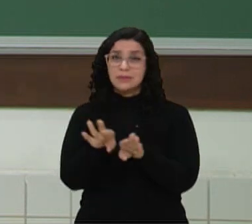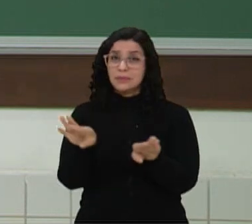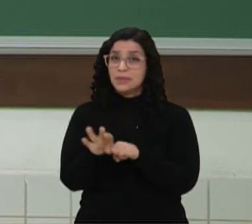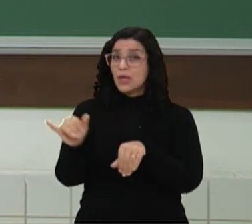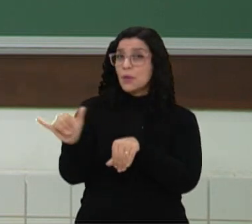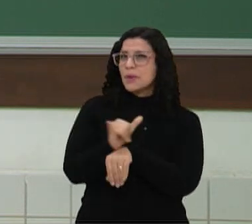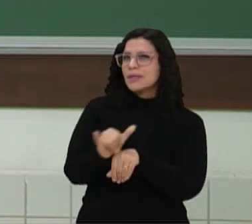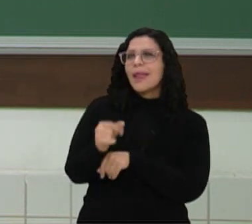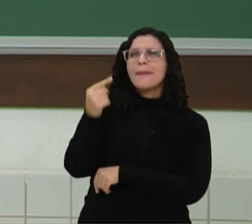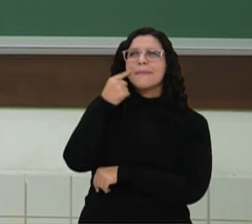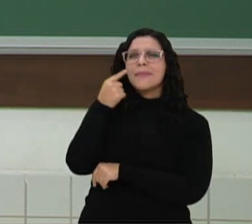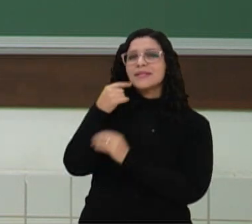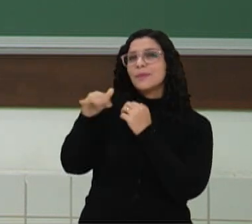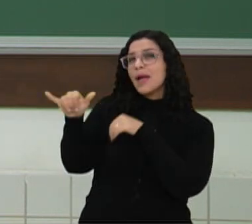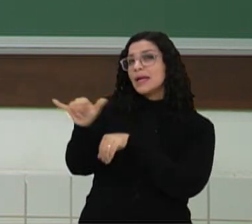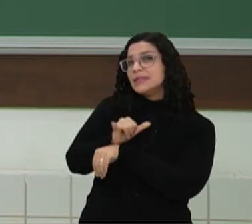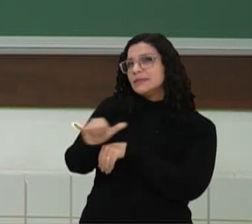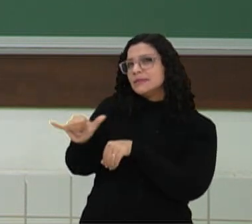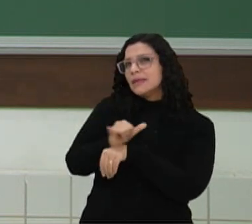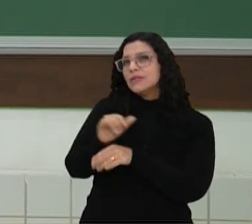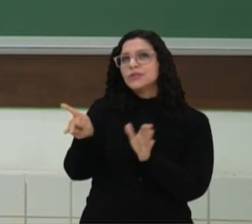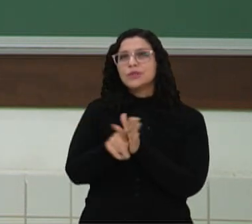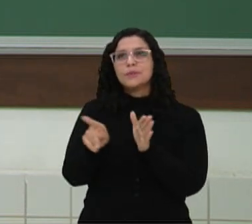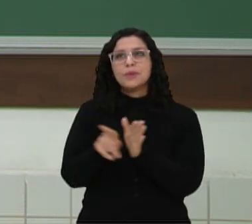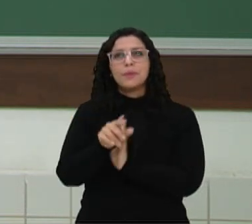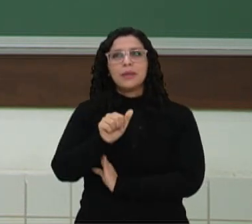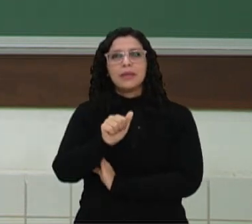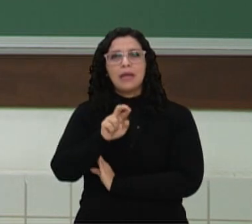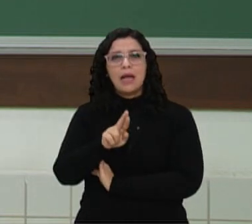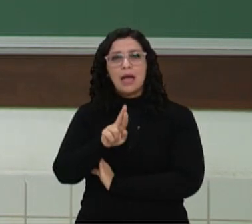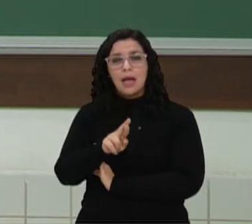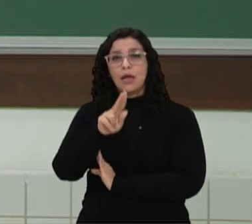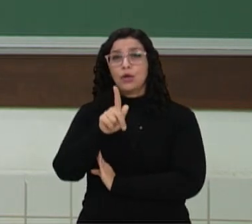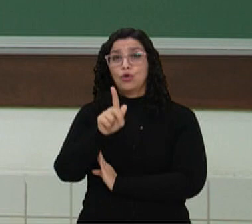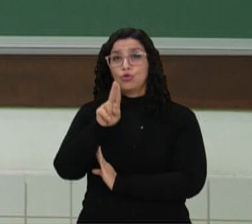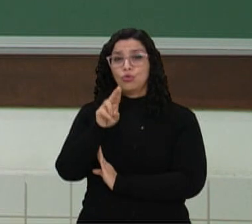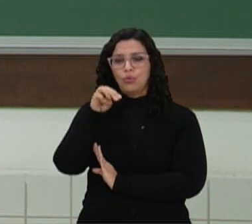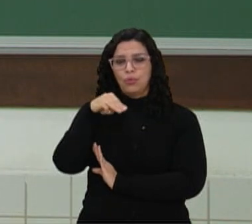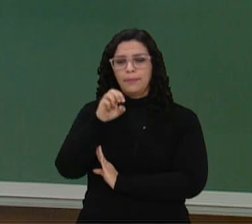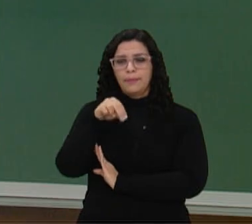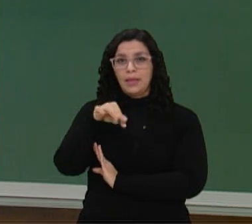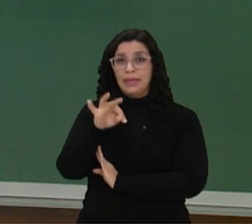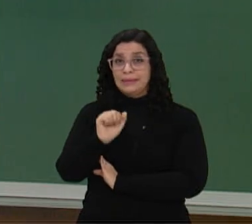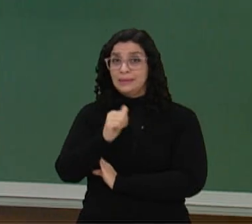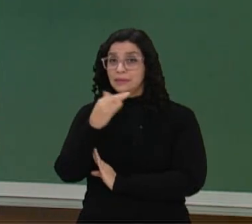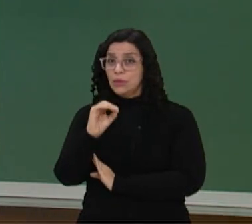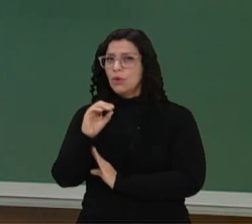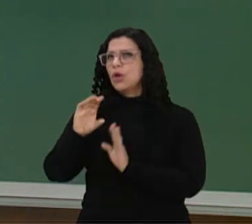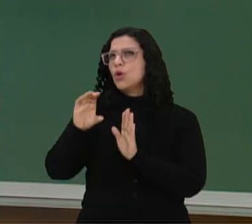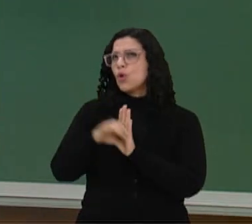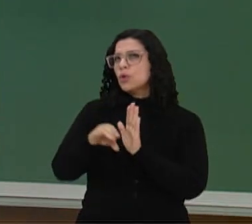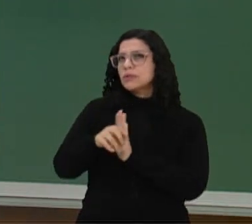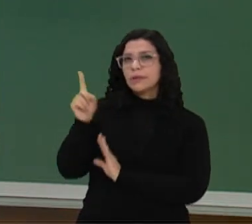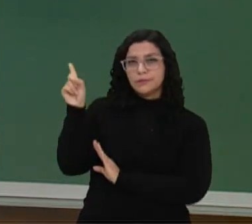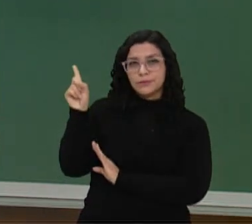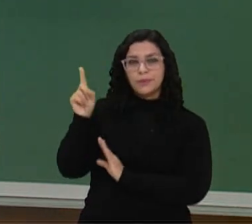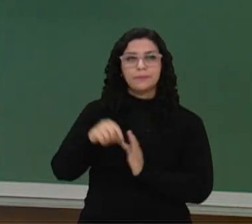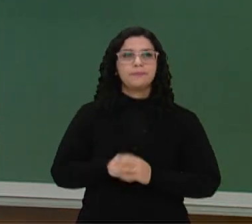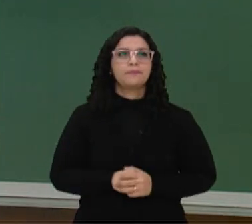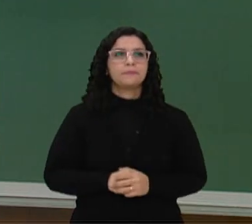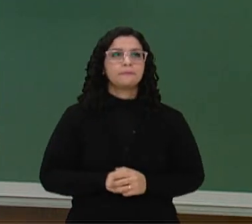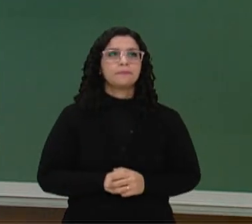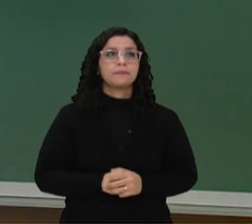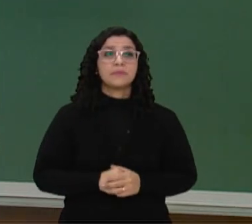recurso pensado, um recurso expressivo de argumentação. Agora vejamos a definição de carta aberta. Preste